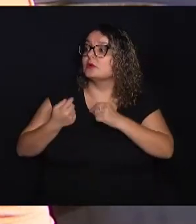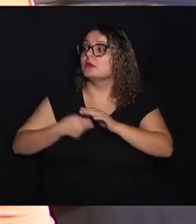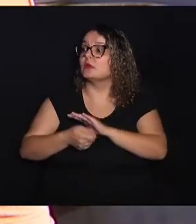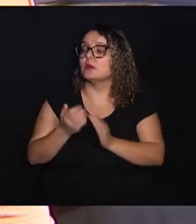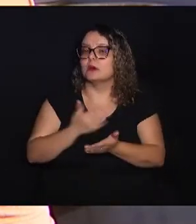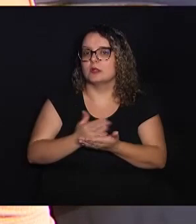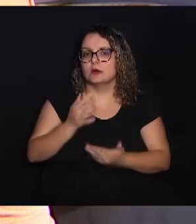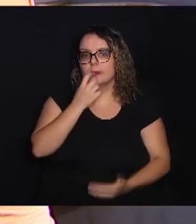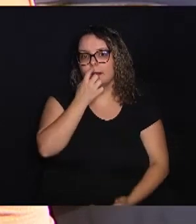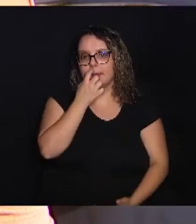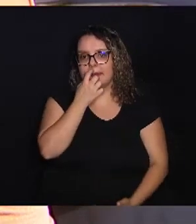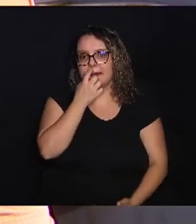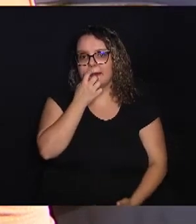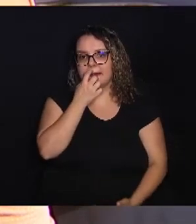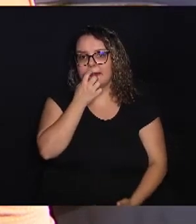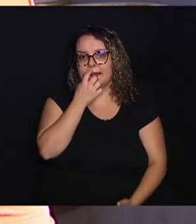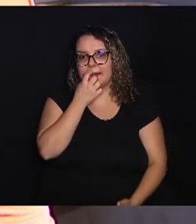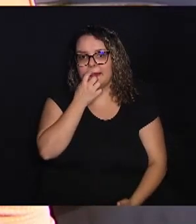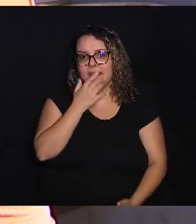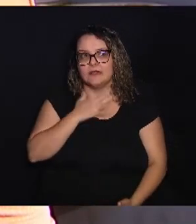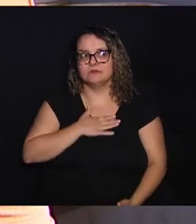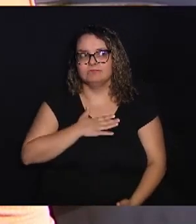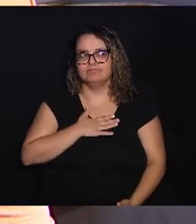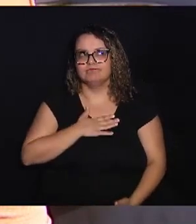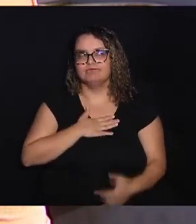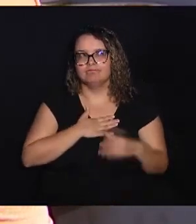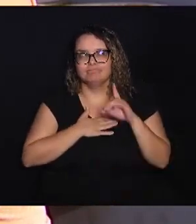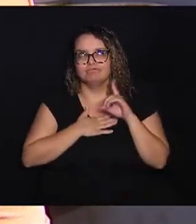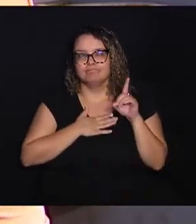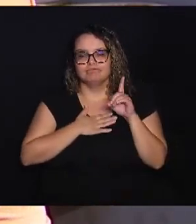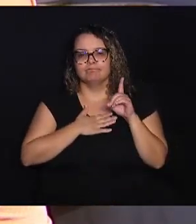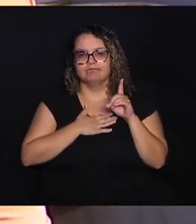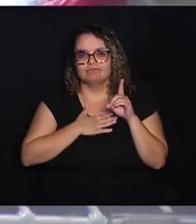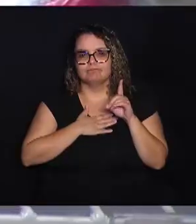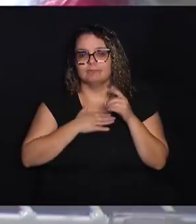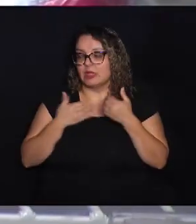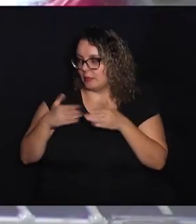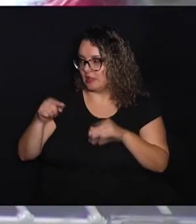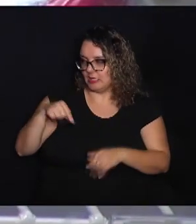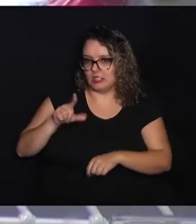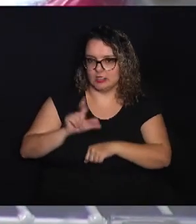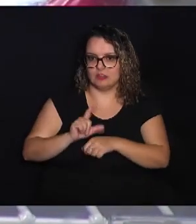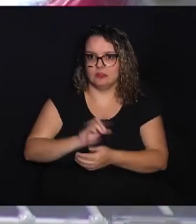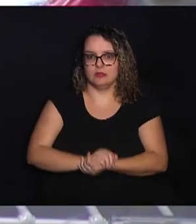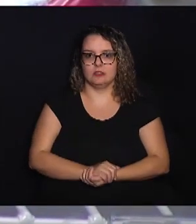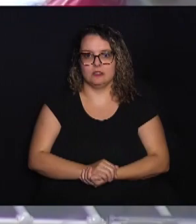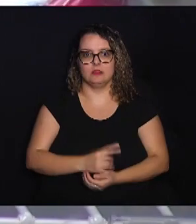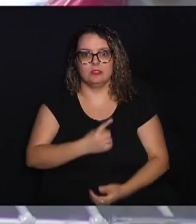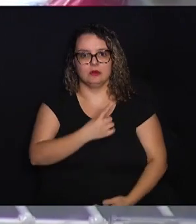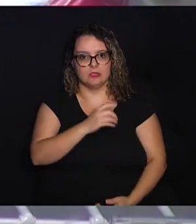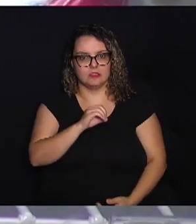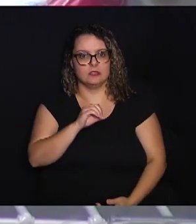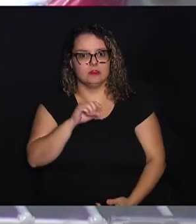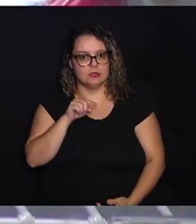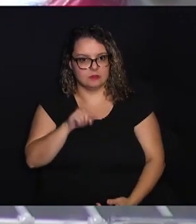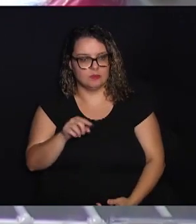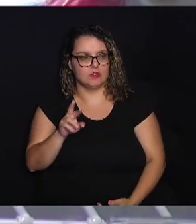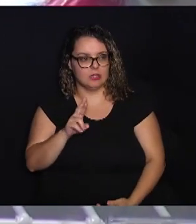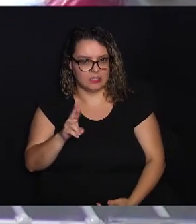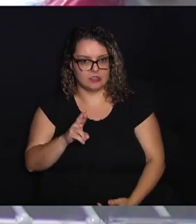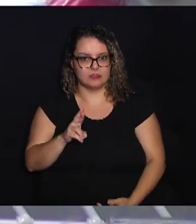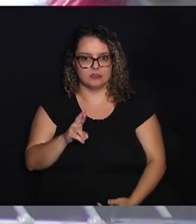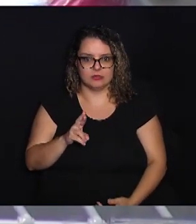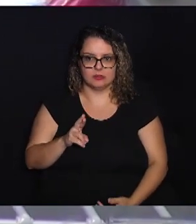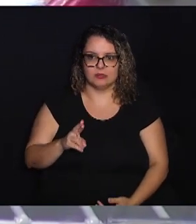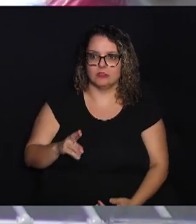inicial? Ai, meu Deus. Olha, inicialmente... Abri aqui. R$100.000. 100 reais. Tá. E desde enquanto